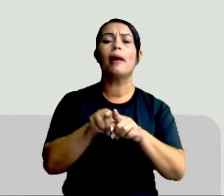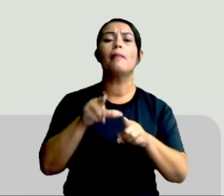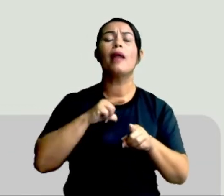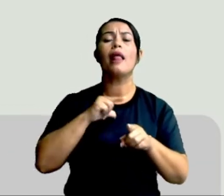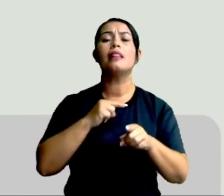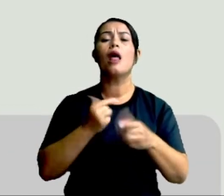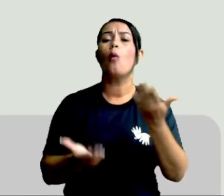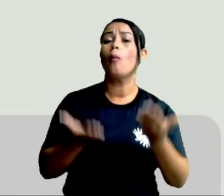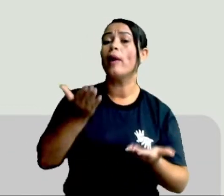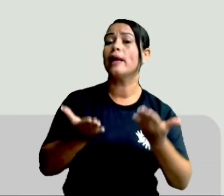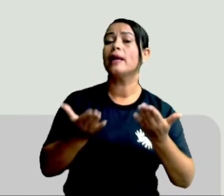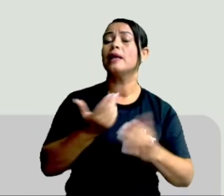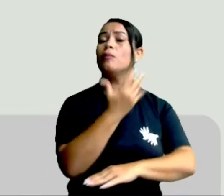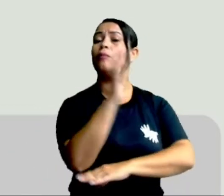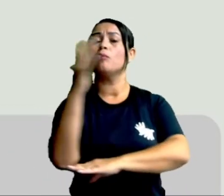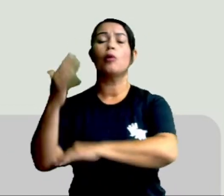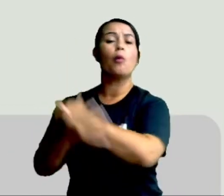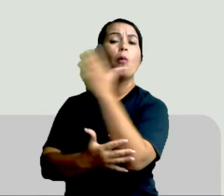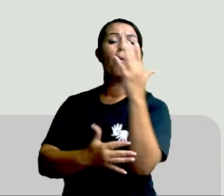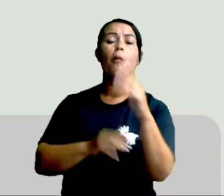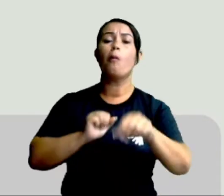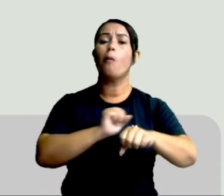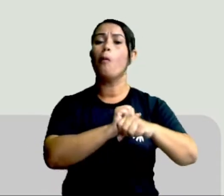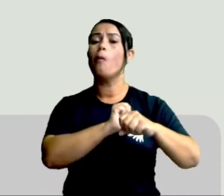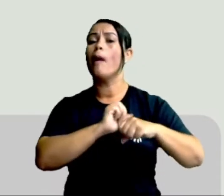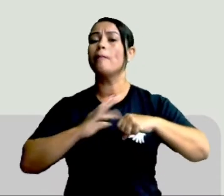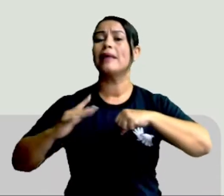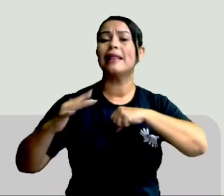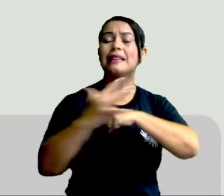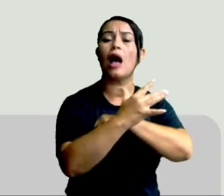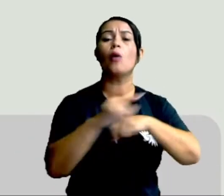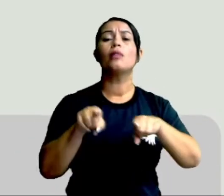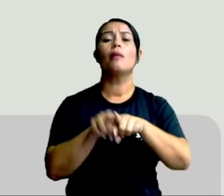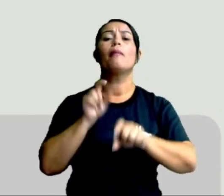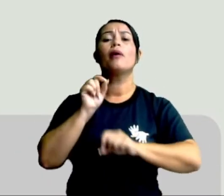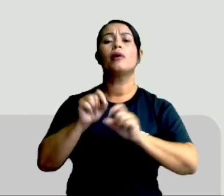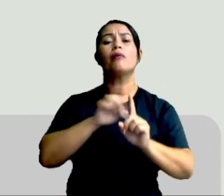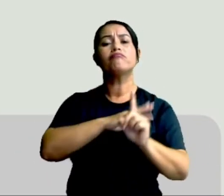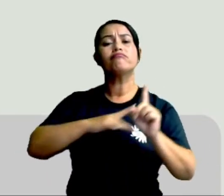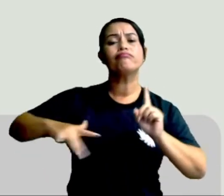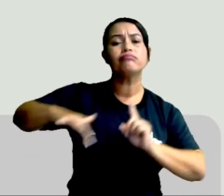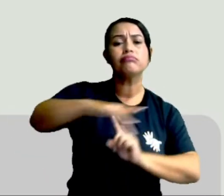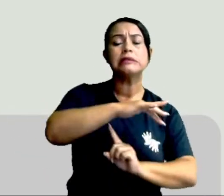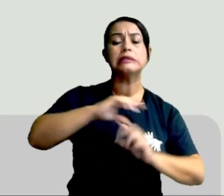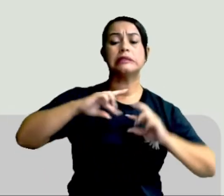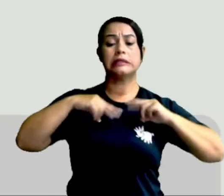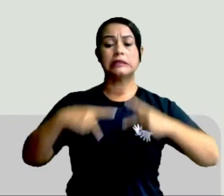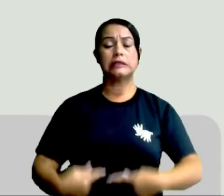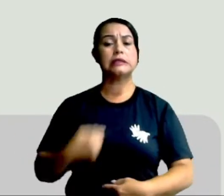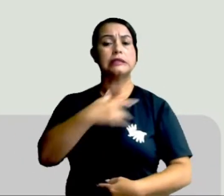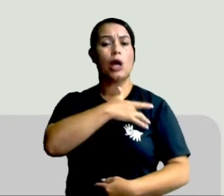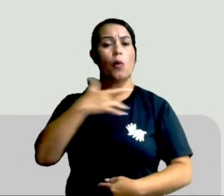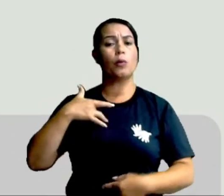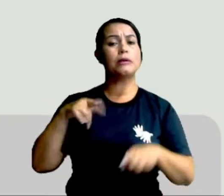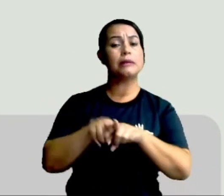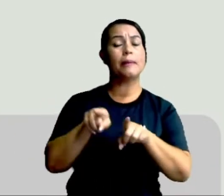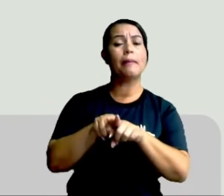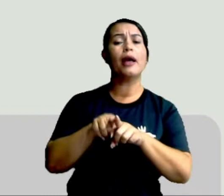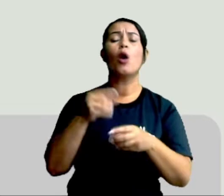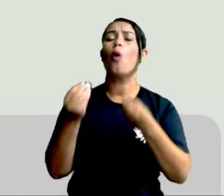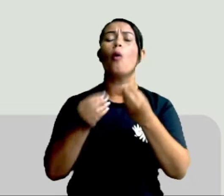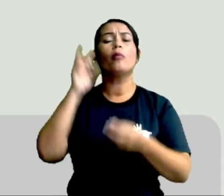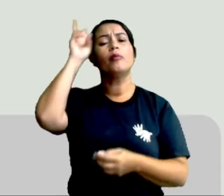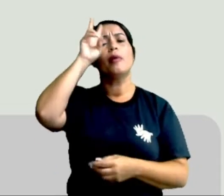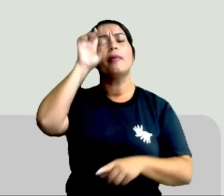equilíbrio ambiental e para a saúde dos seres humanos. Nós vamos também relembrar sobre as fontes de energia,